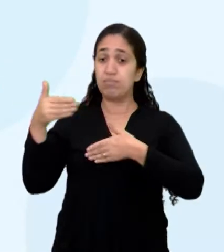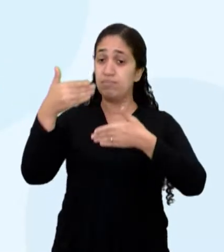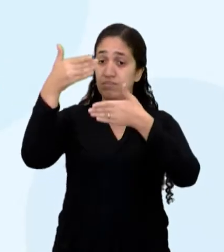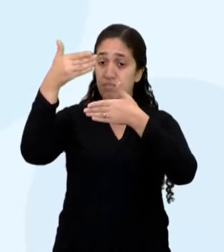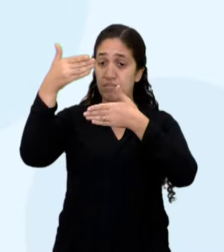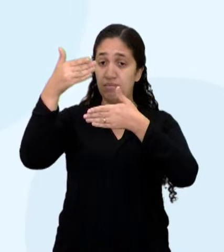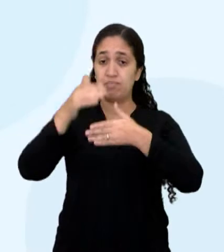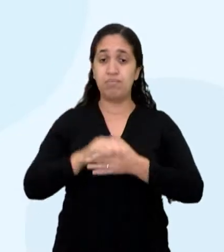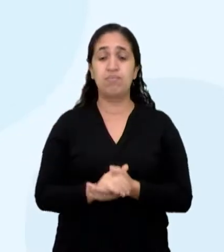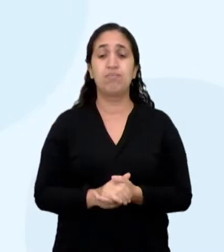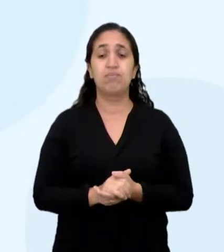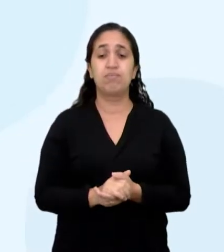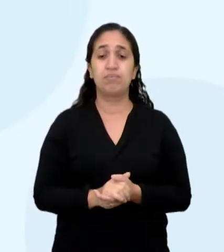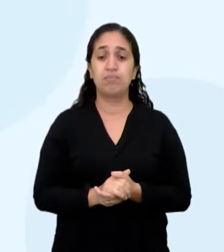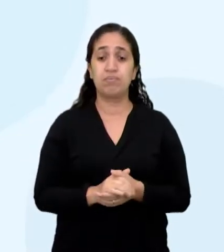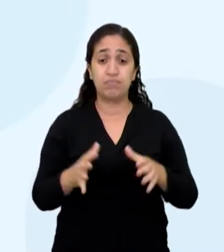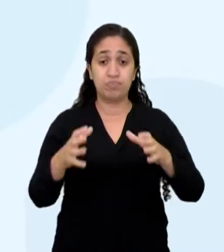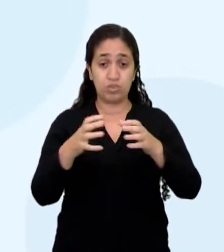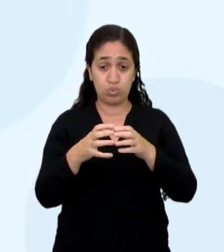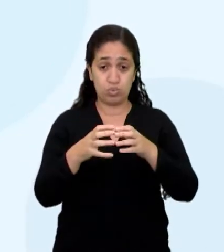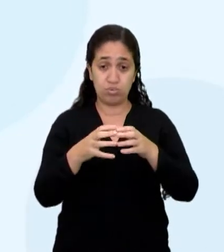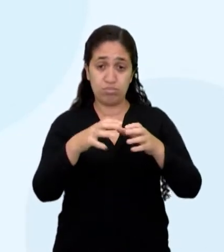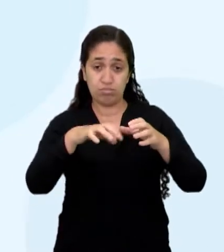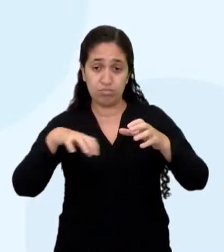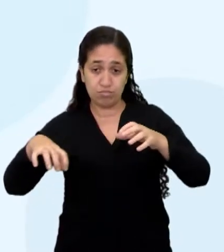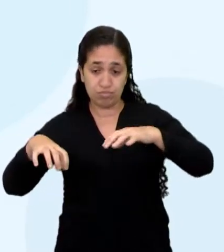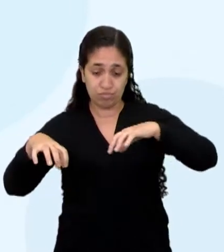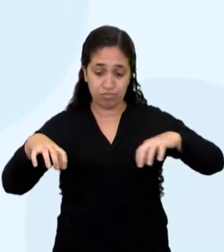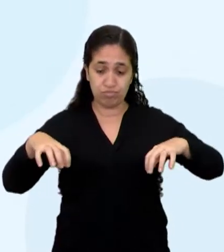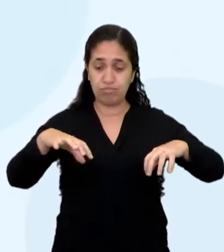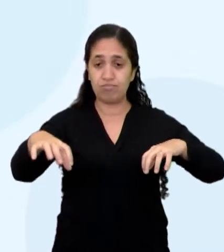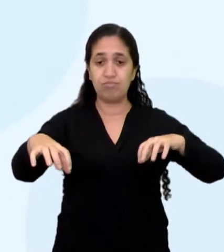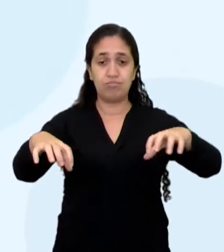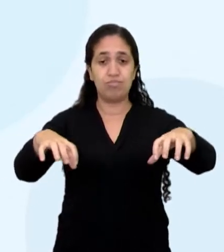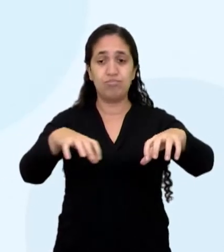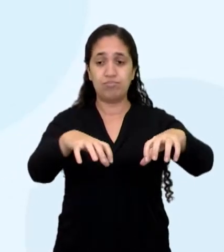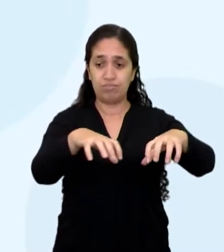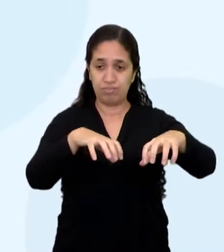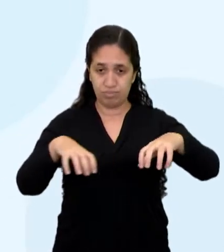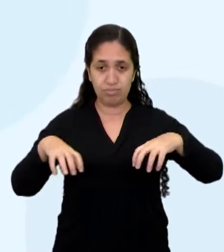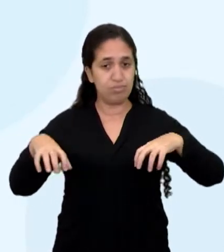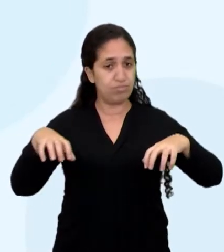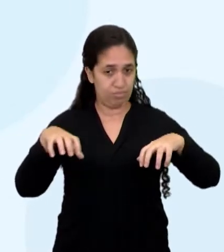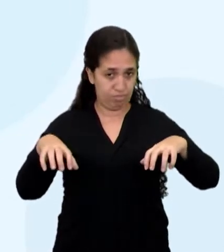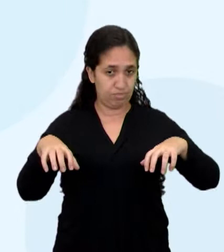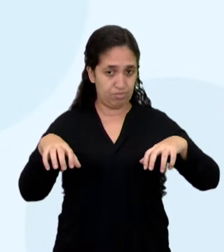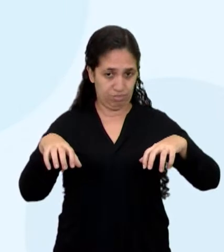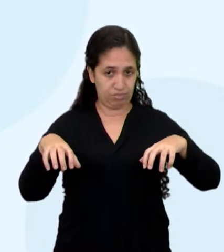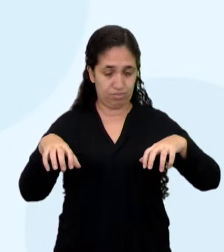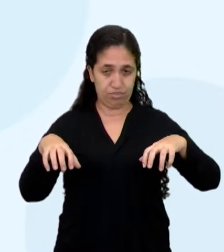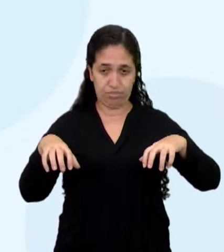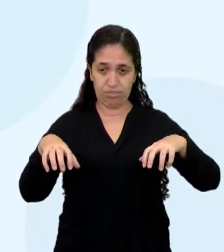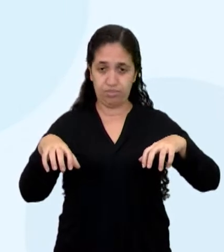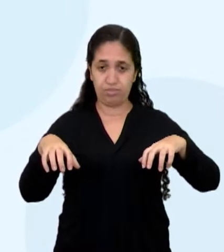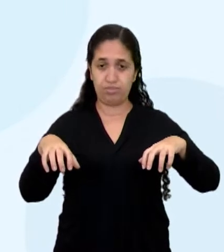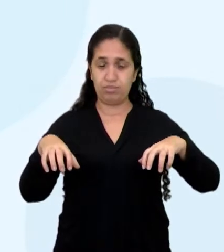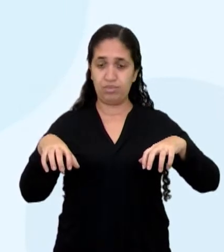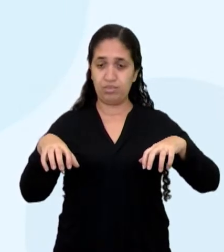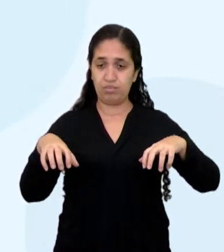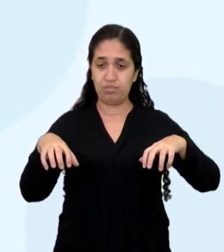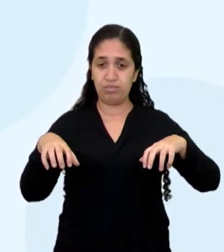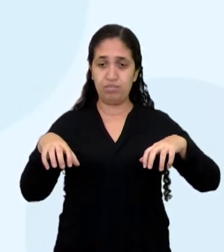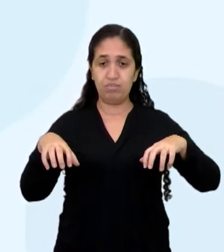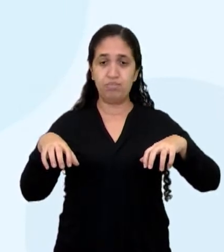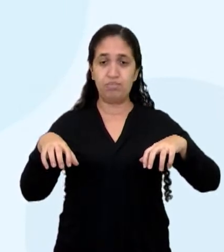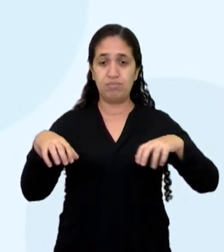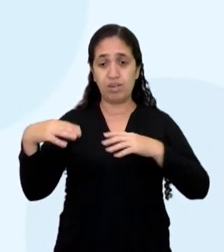só. Primeira coisa que tem que fazer é dividir os indivíduos, no caso dos alunos, né? Eu peguei o texto já adaptado, os indivíduos